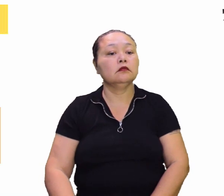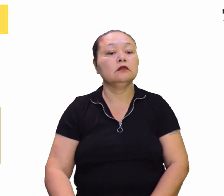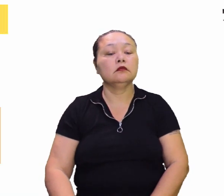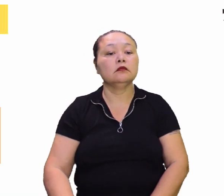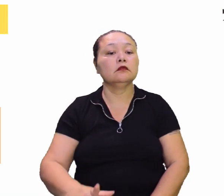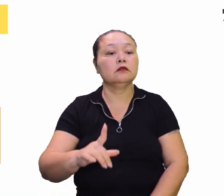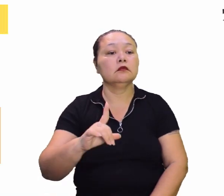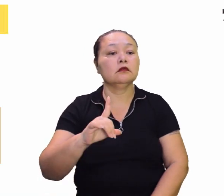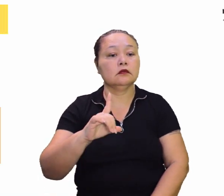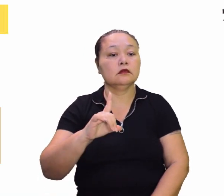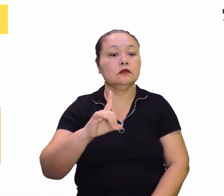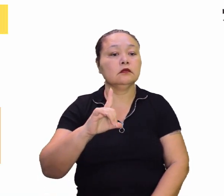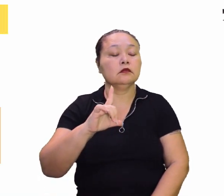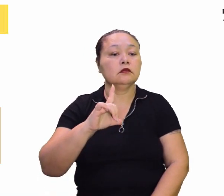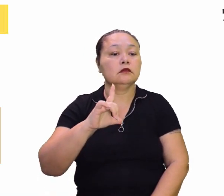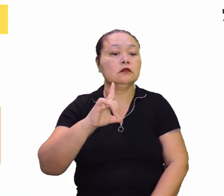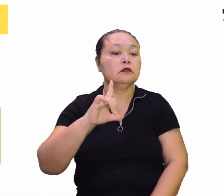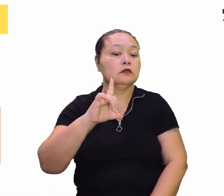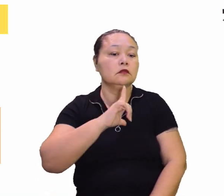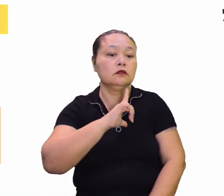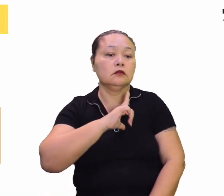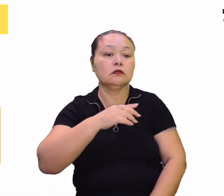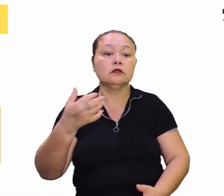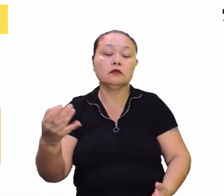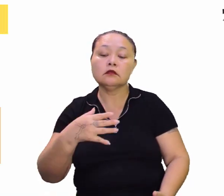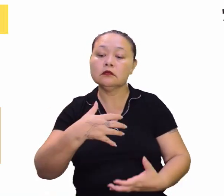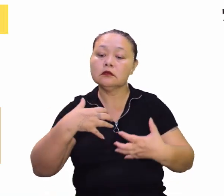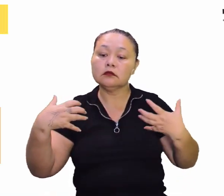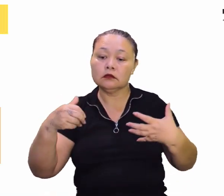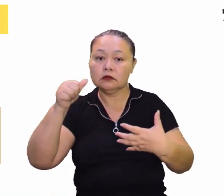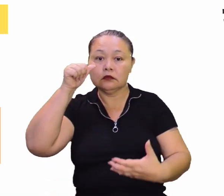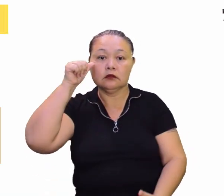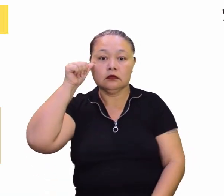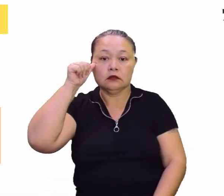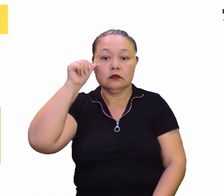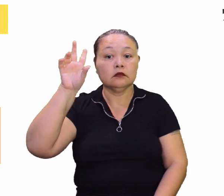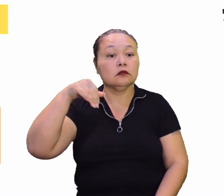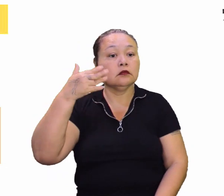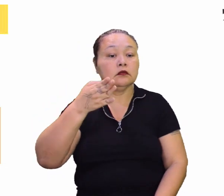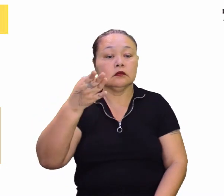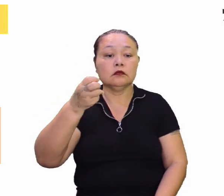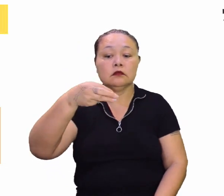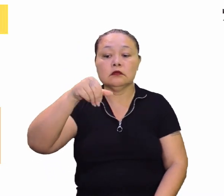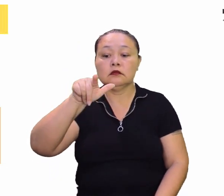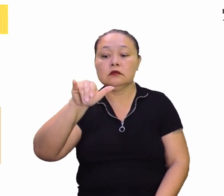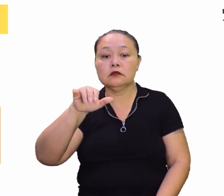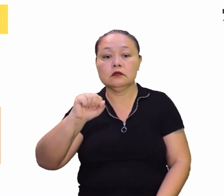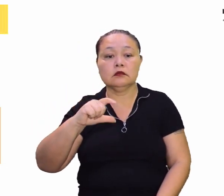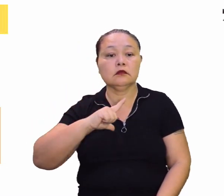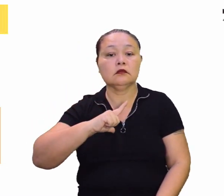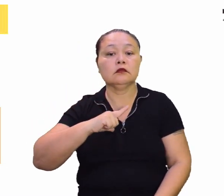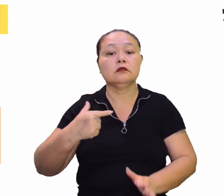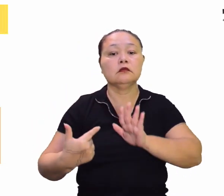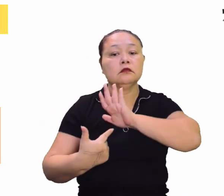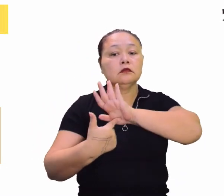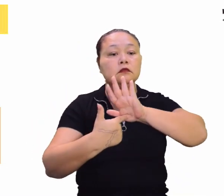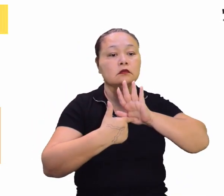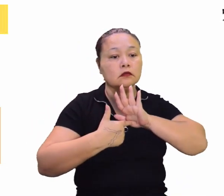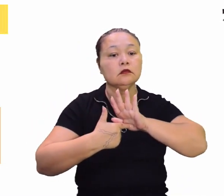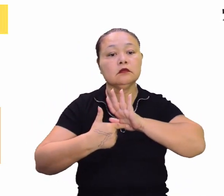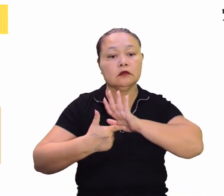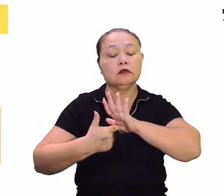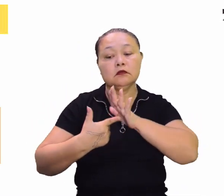Então, nós temos... Pode falar. Então, nós temos 9 tigres asiáticos, qual se destaca a Malásia, apresentaram uma situação